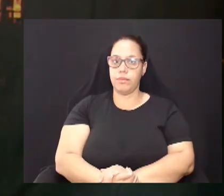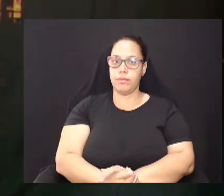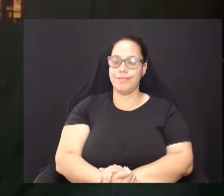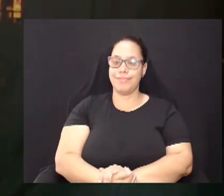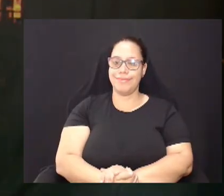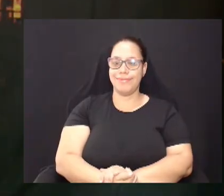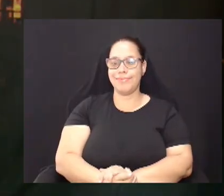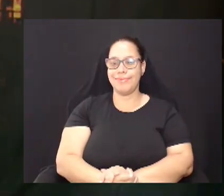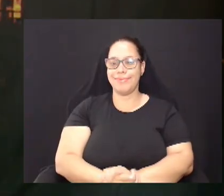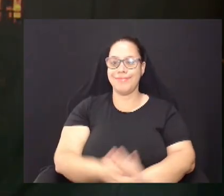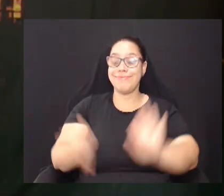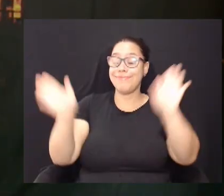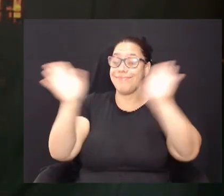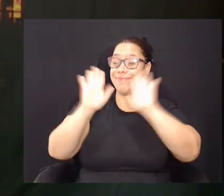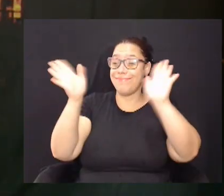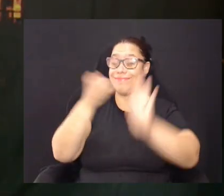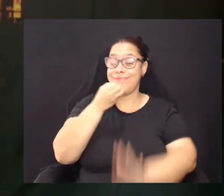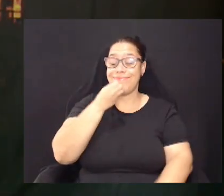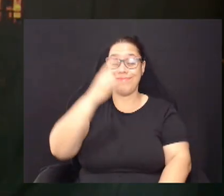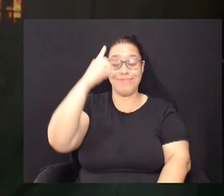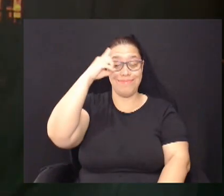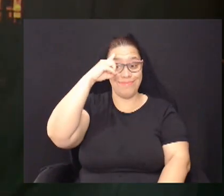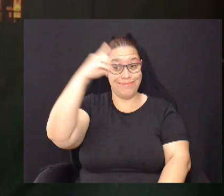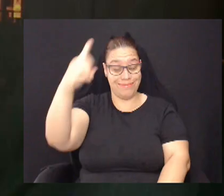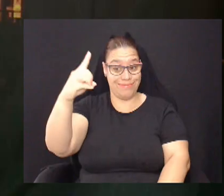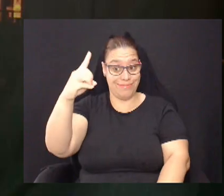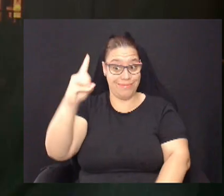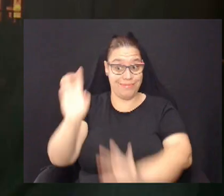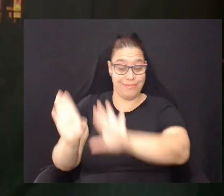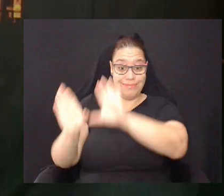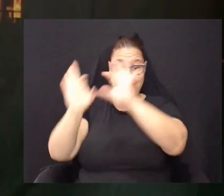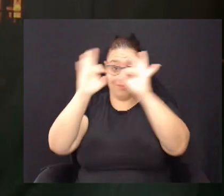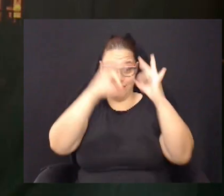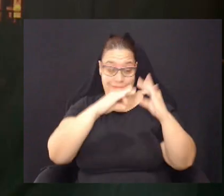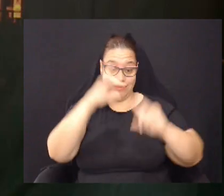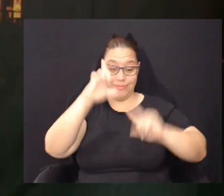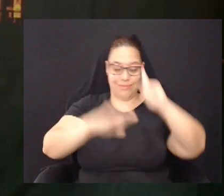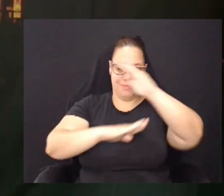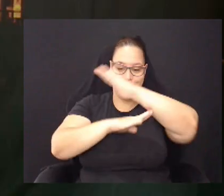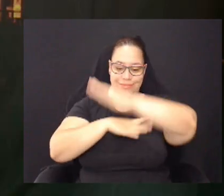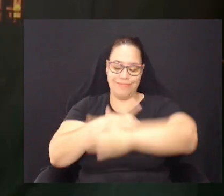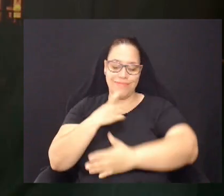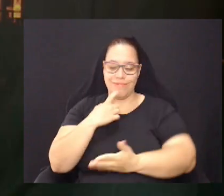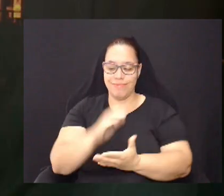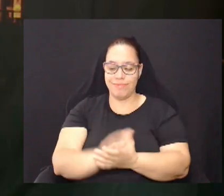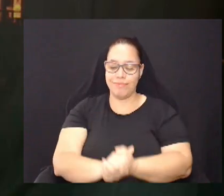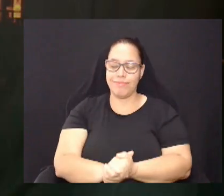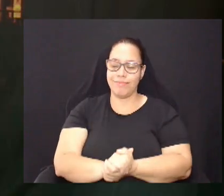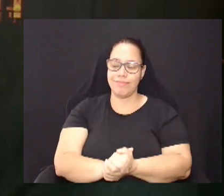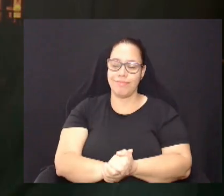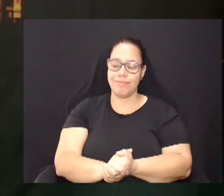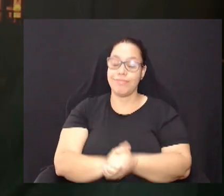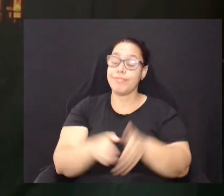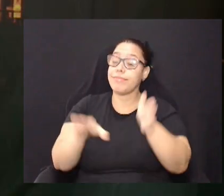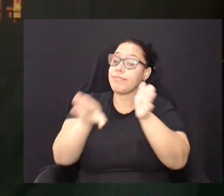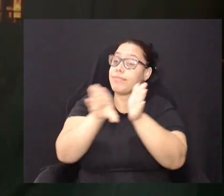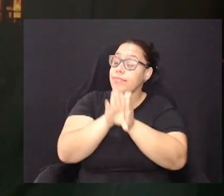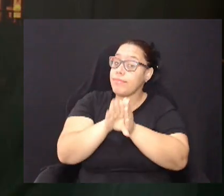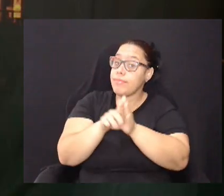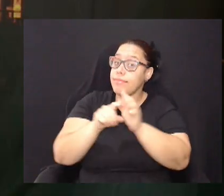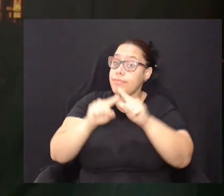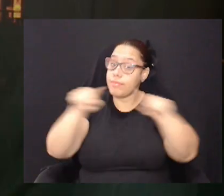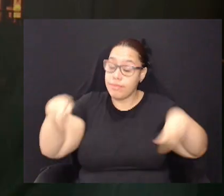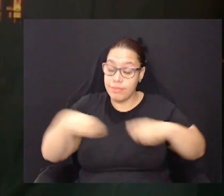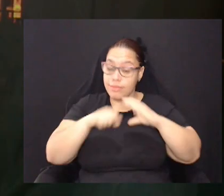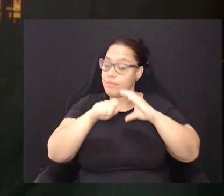Olá, muito bom dia para você que acompanha a programação da TV Câmara Campinas. Estamos chegando com mais uma edição do